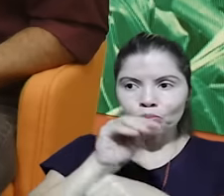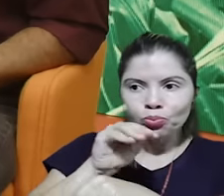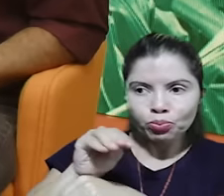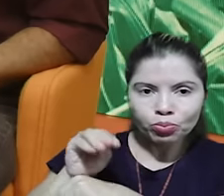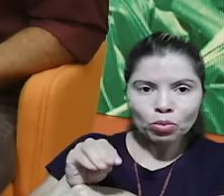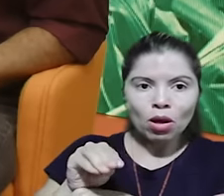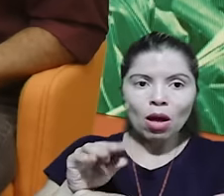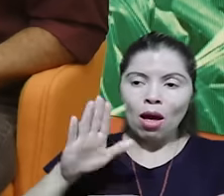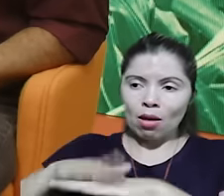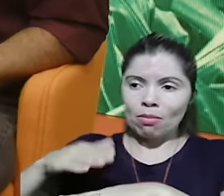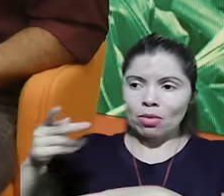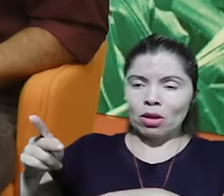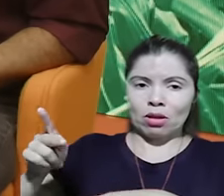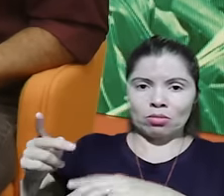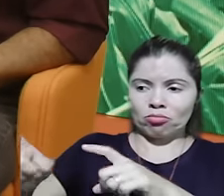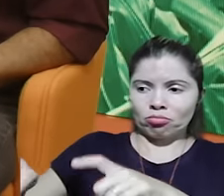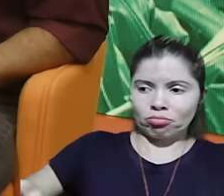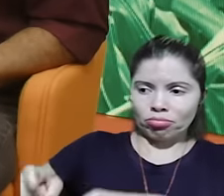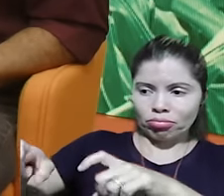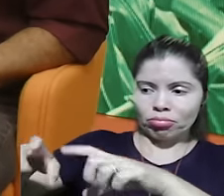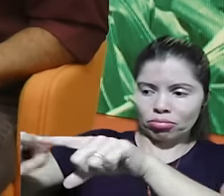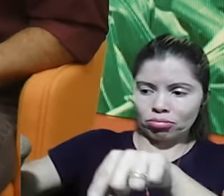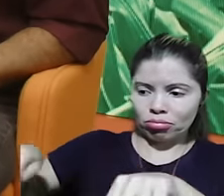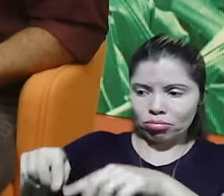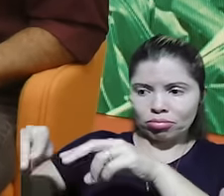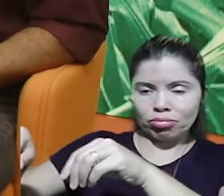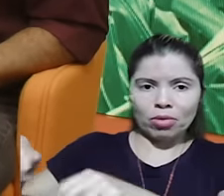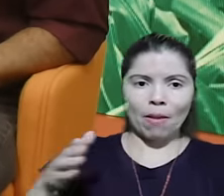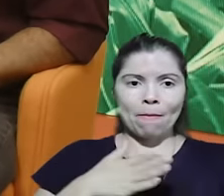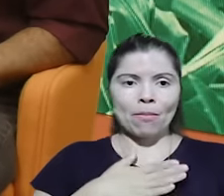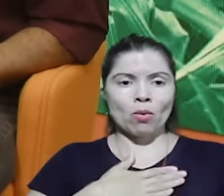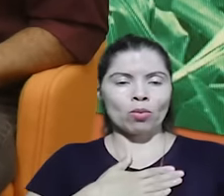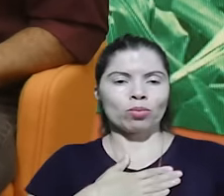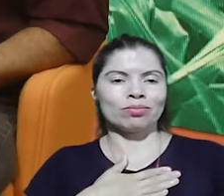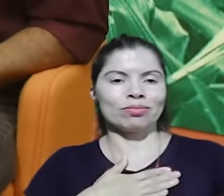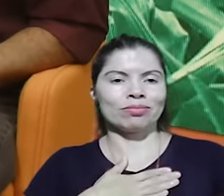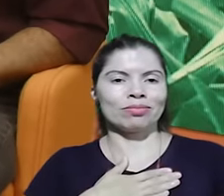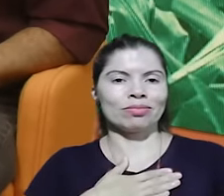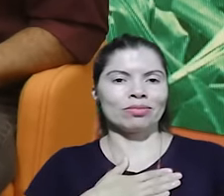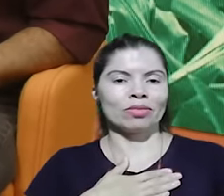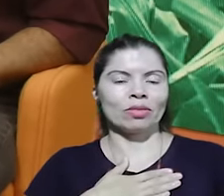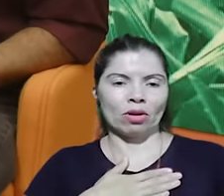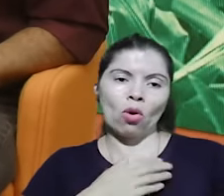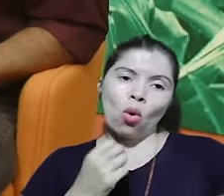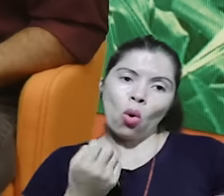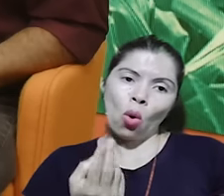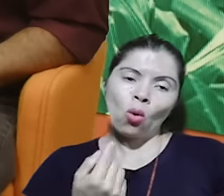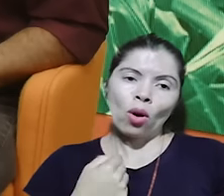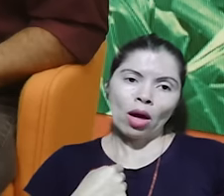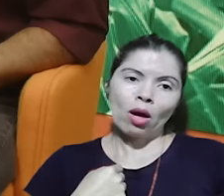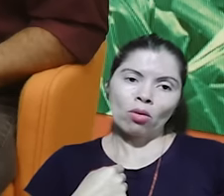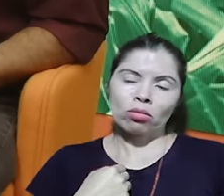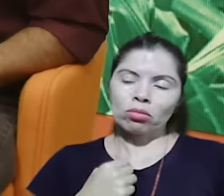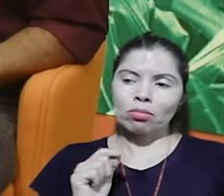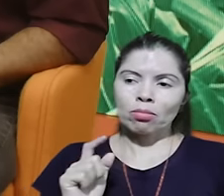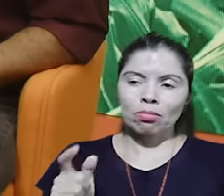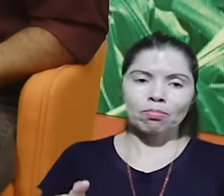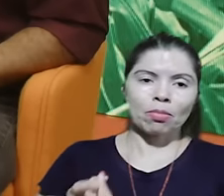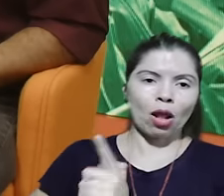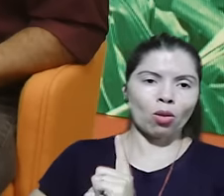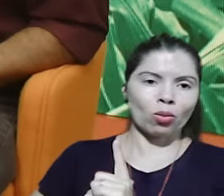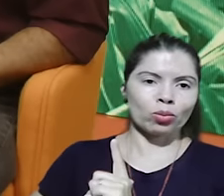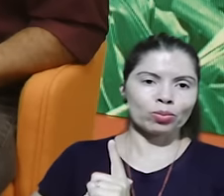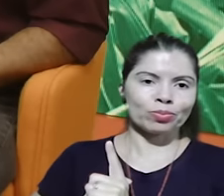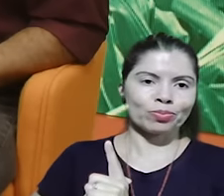proprietário da terra possuidor ou arrendatário né E também que atividade voltar da